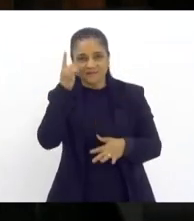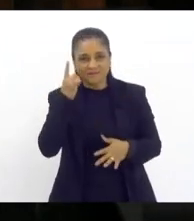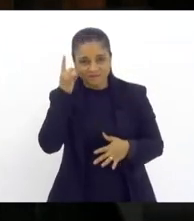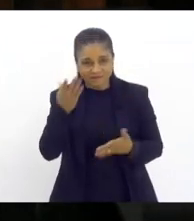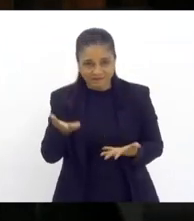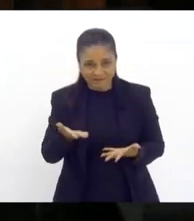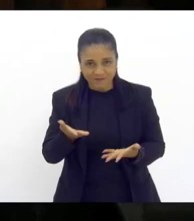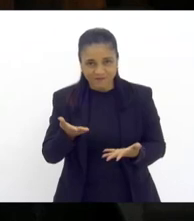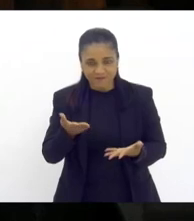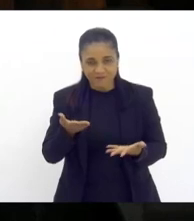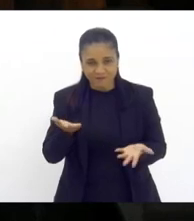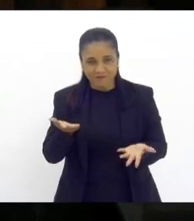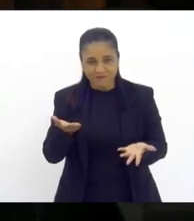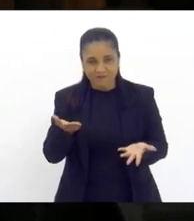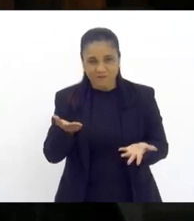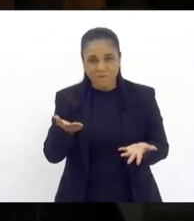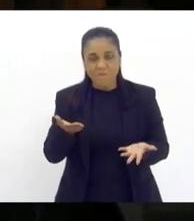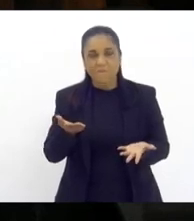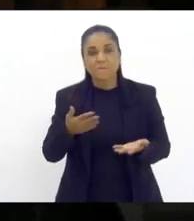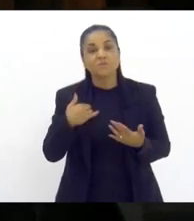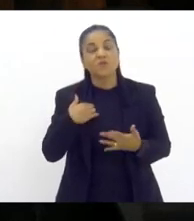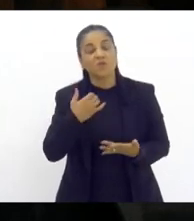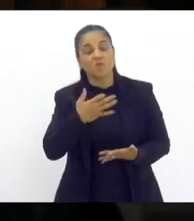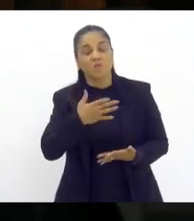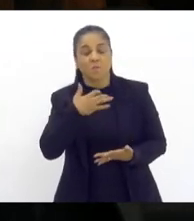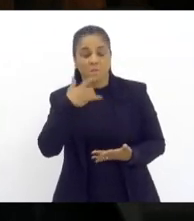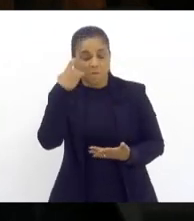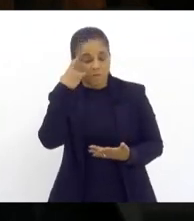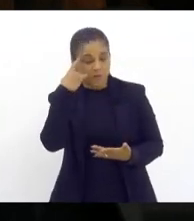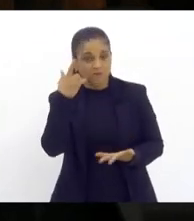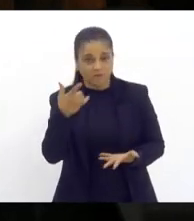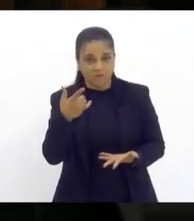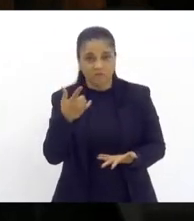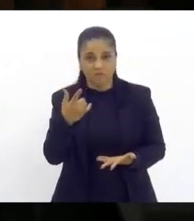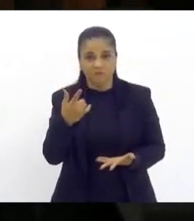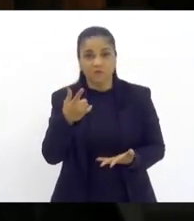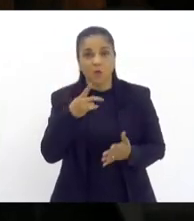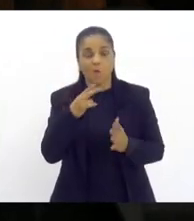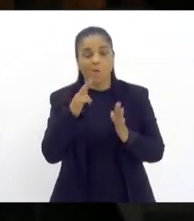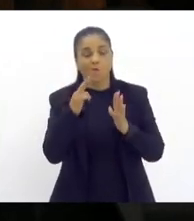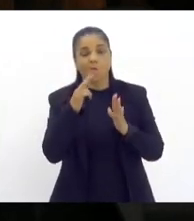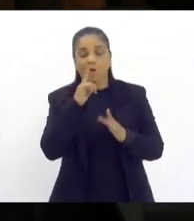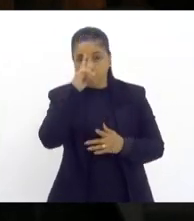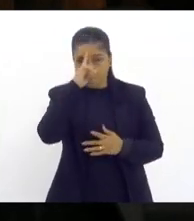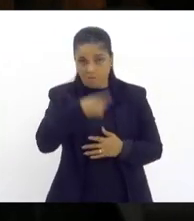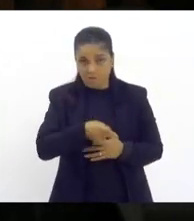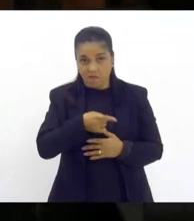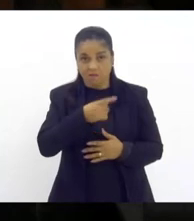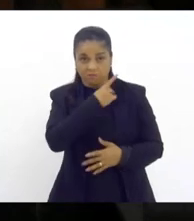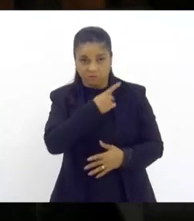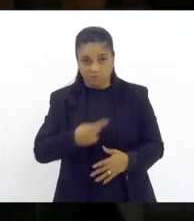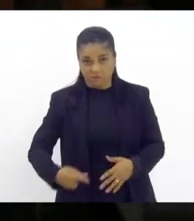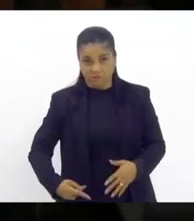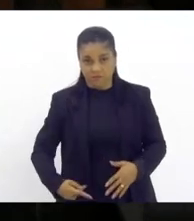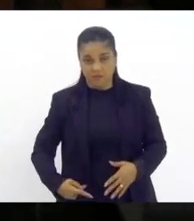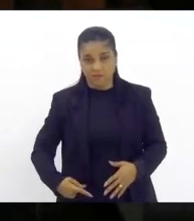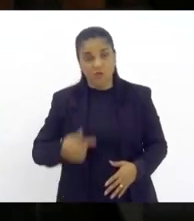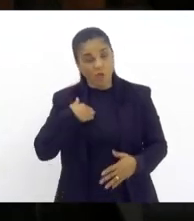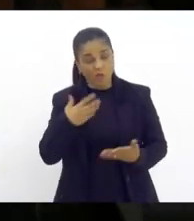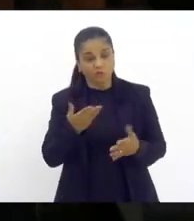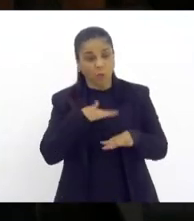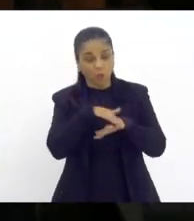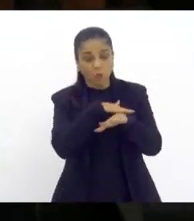não coloque e ache que isso é uma ordem da presidência, eu estou falando com o